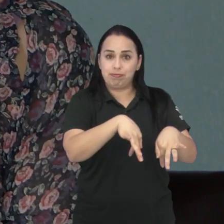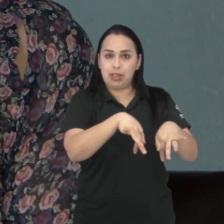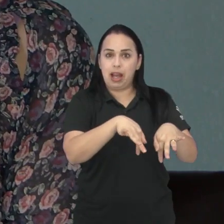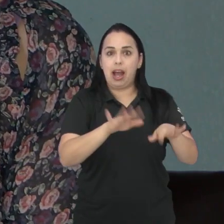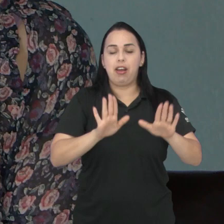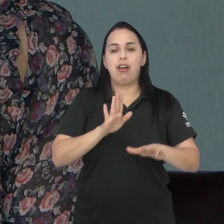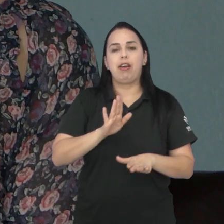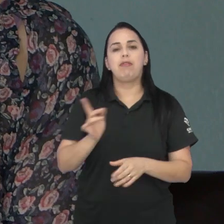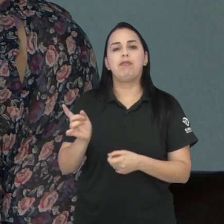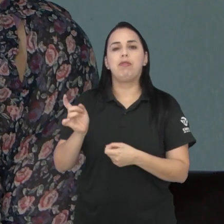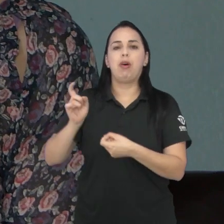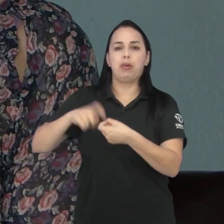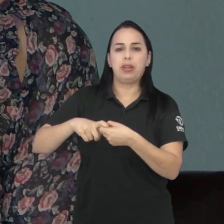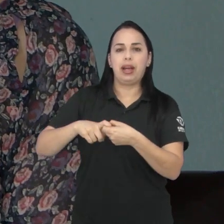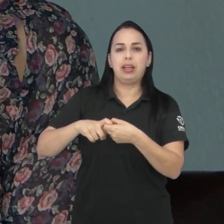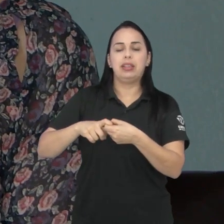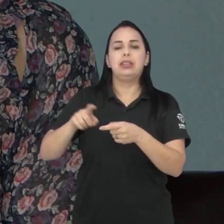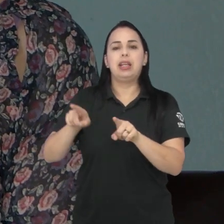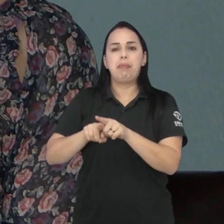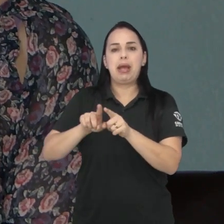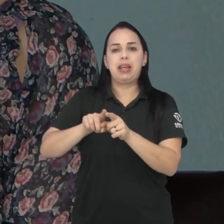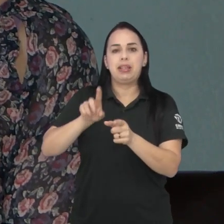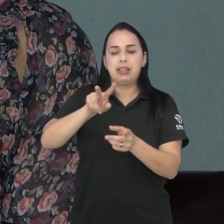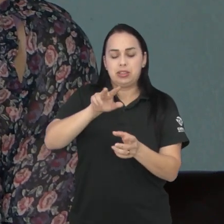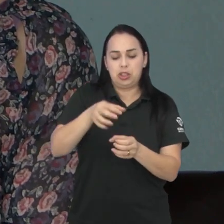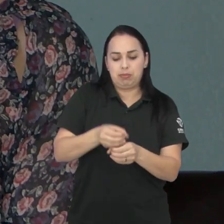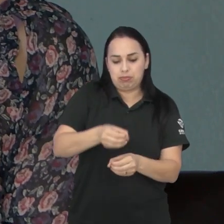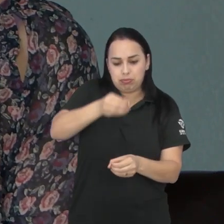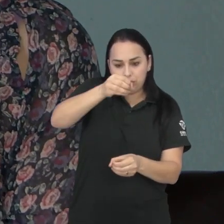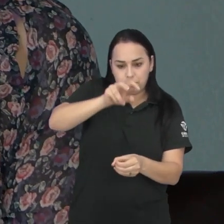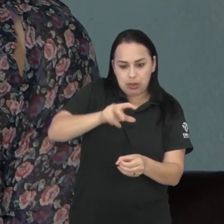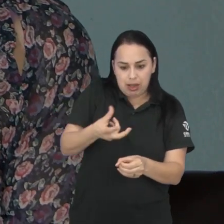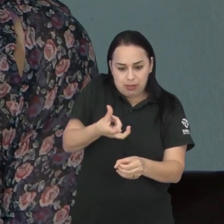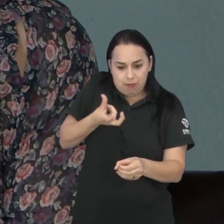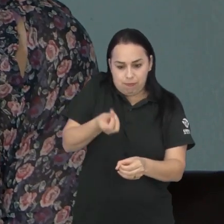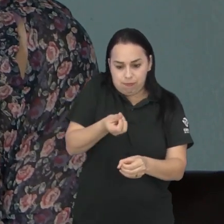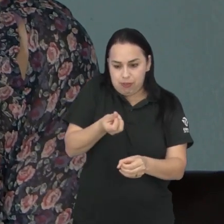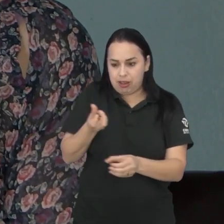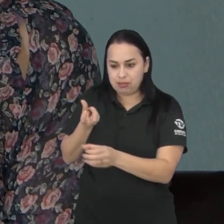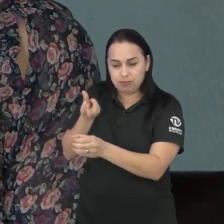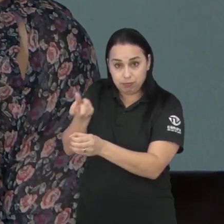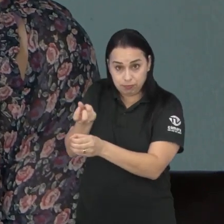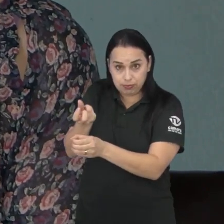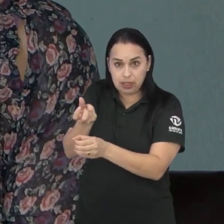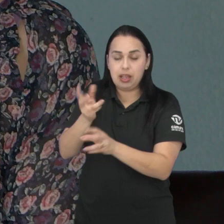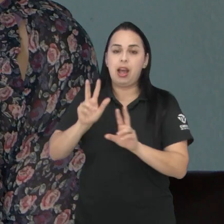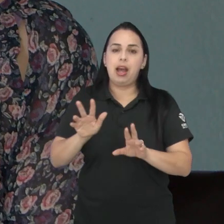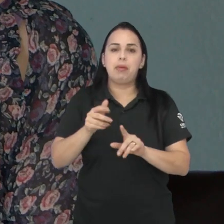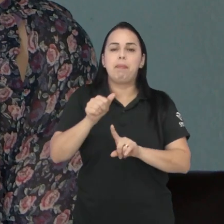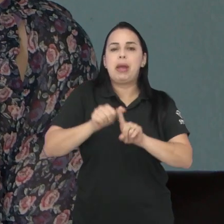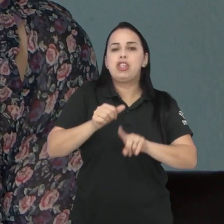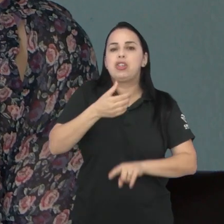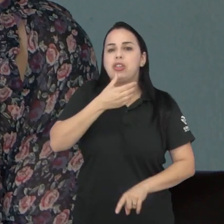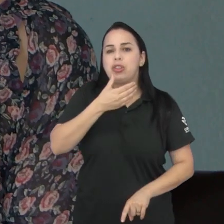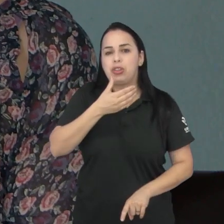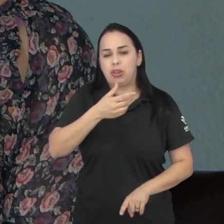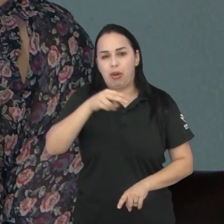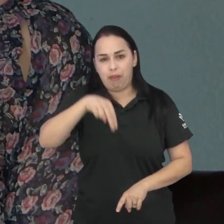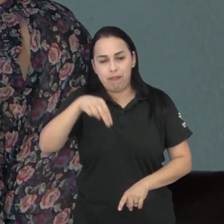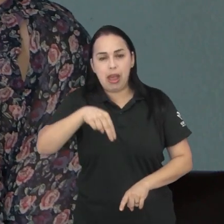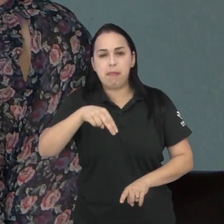eu já tava pronta para ir para o transplante de medula óssea e fiz no final de Novembro né de